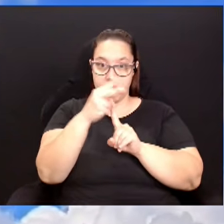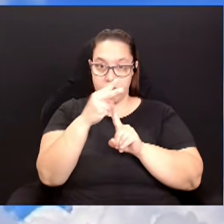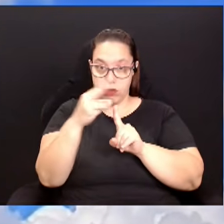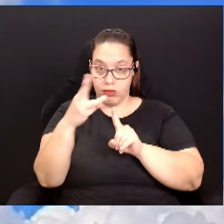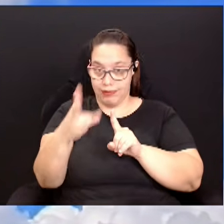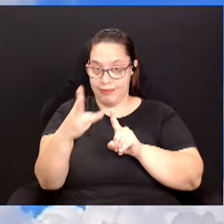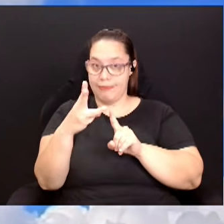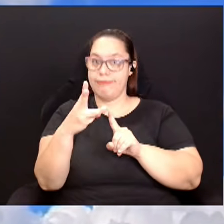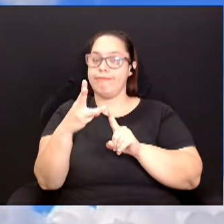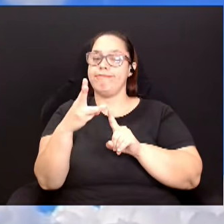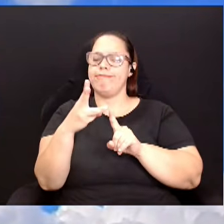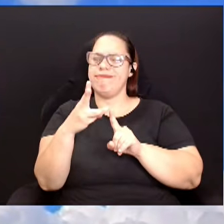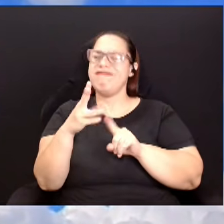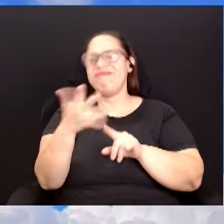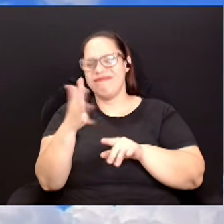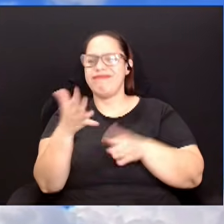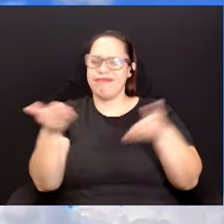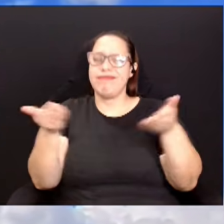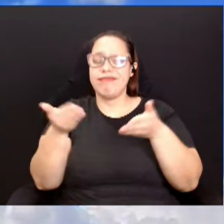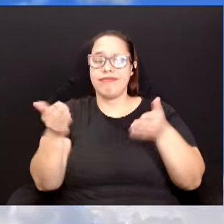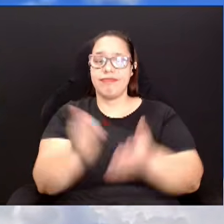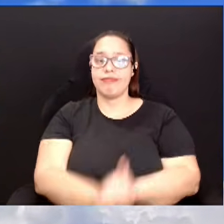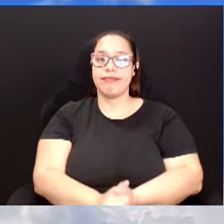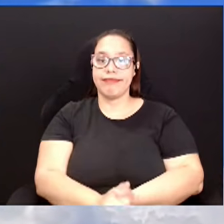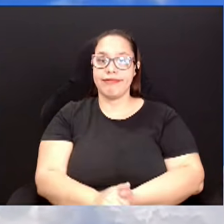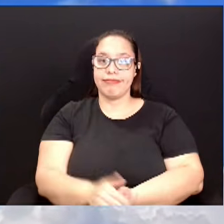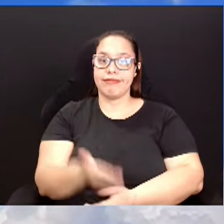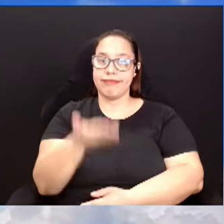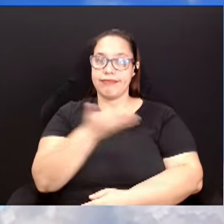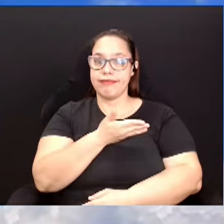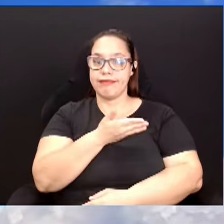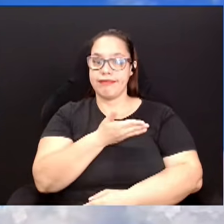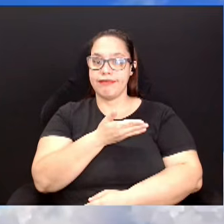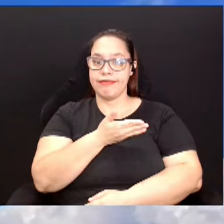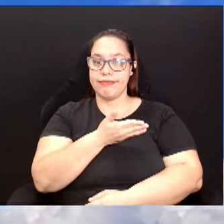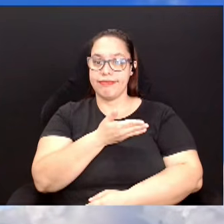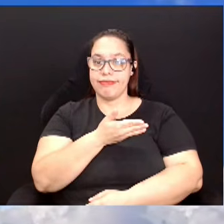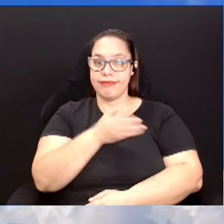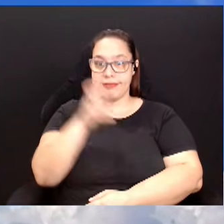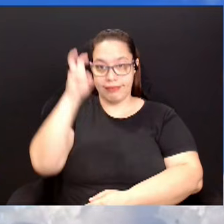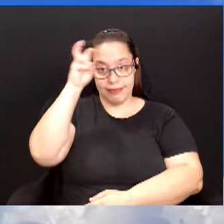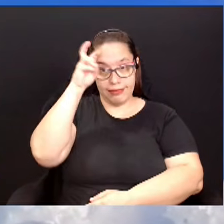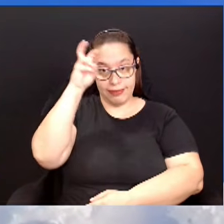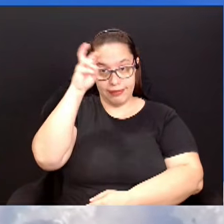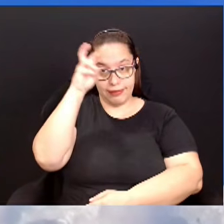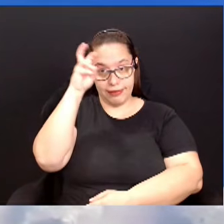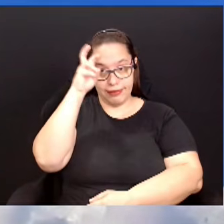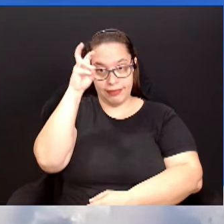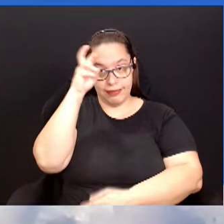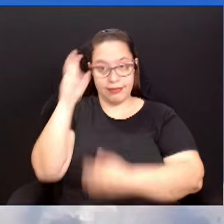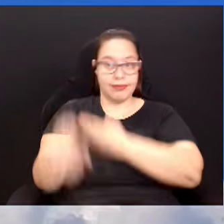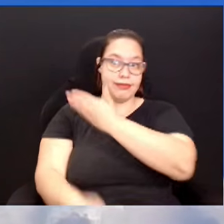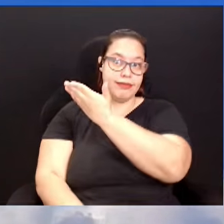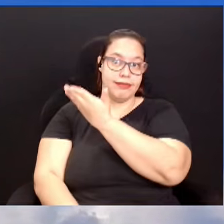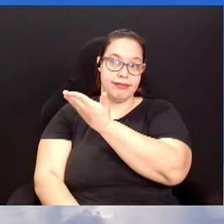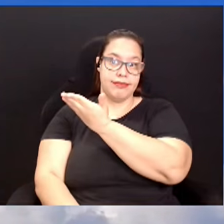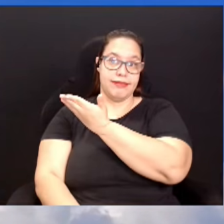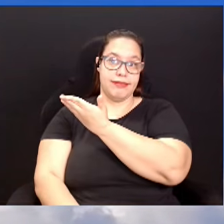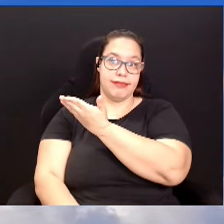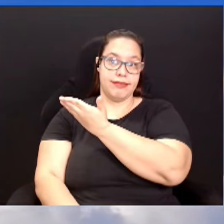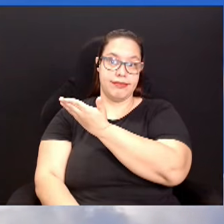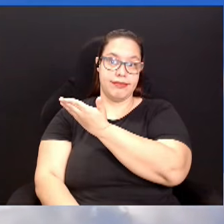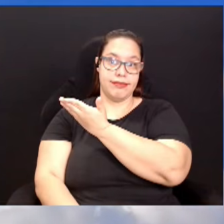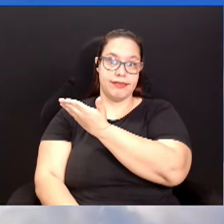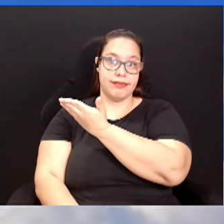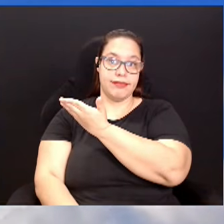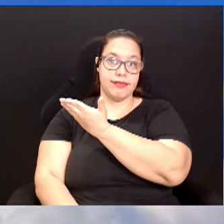é a previsão do tempo para hoje, quinta-feira, mínima 13, máxima 23 graus. Lembrando que nós